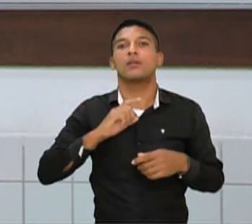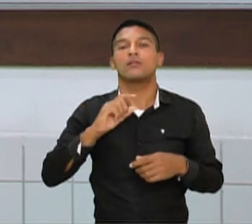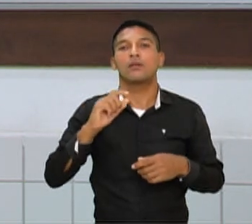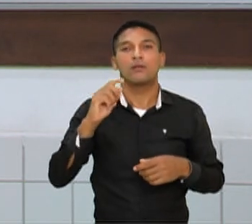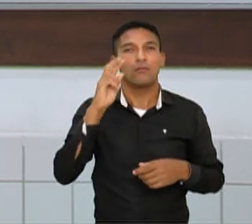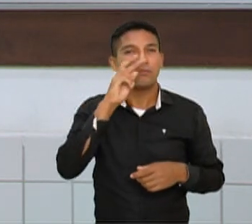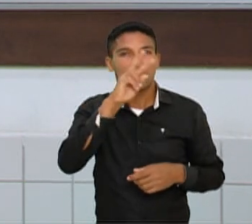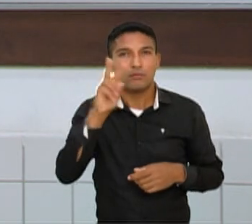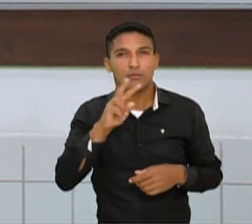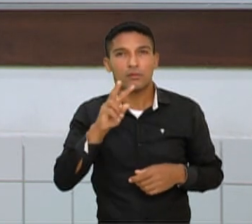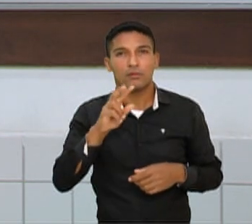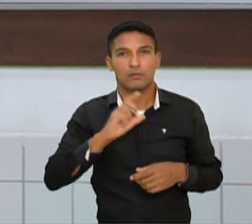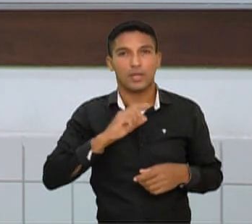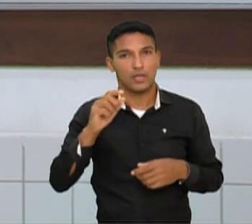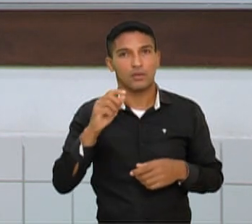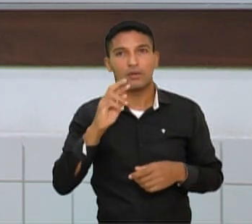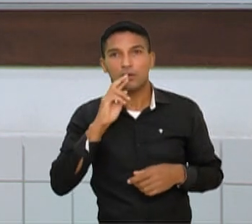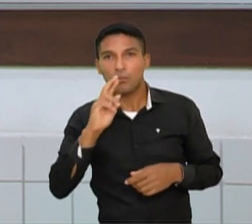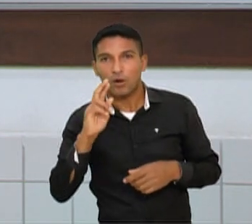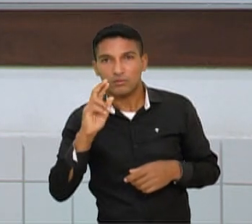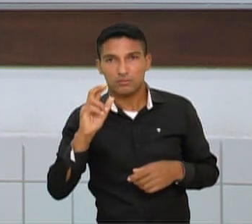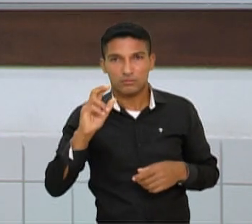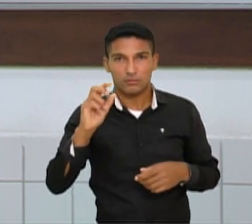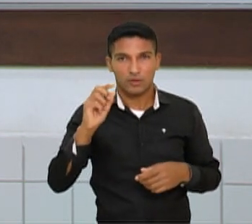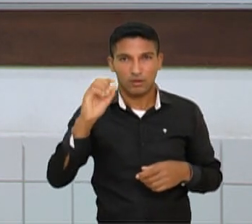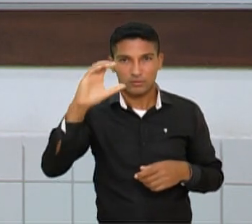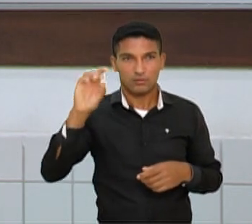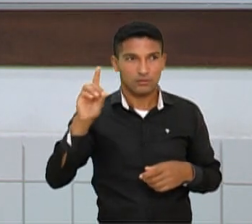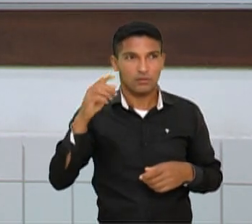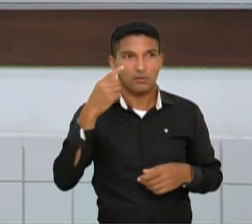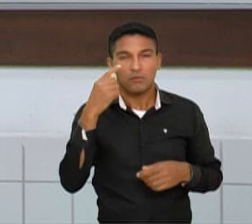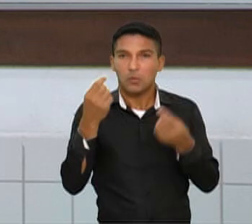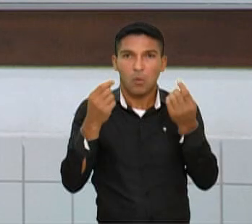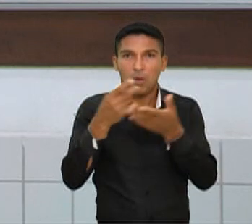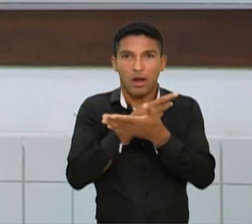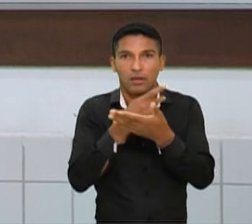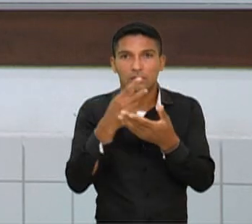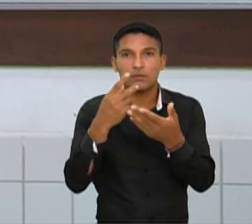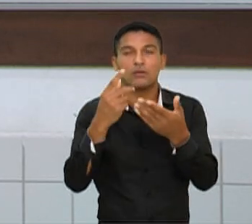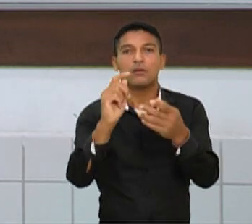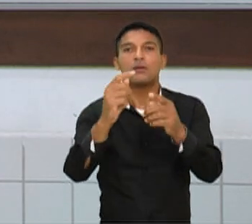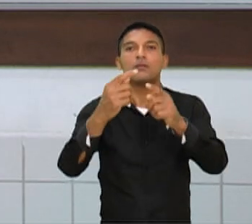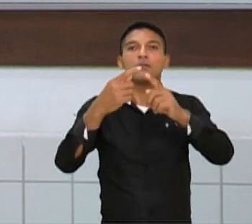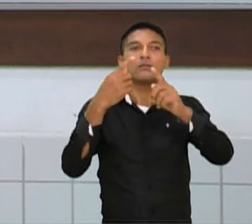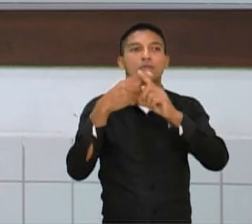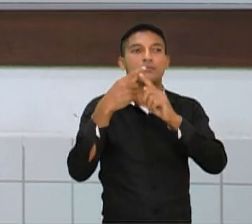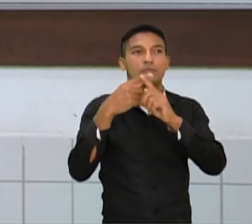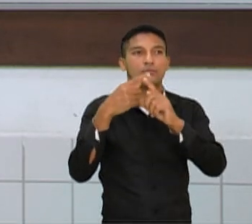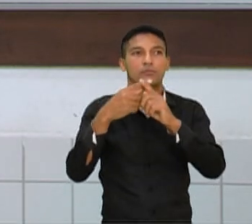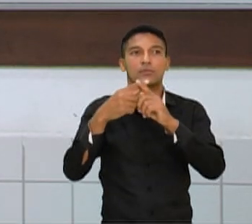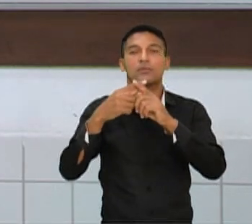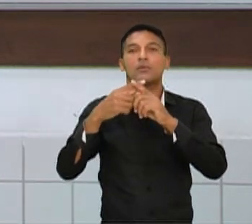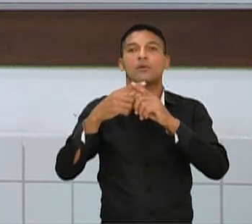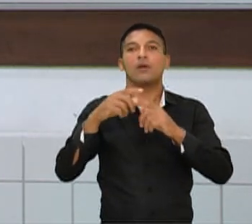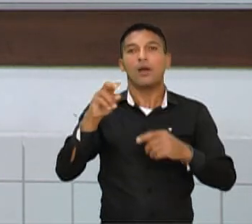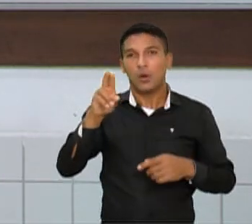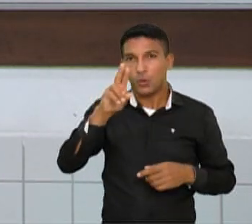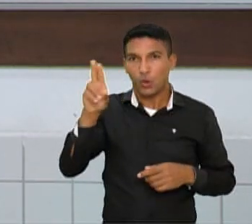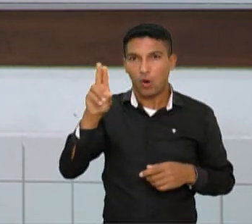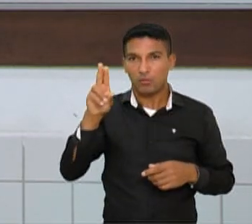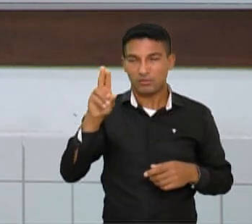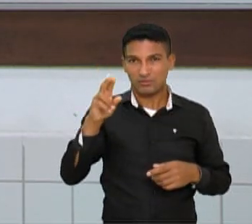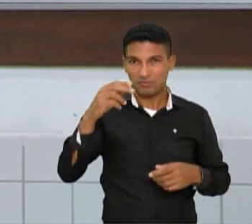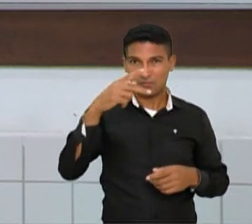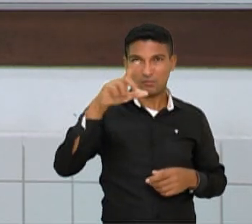alternativa. Nas alternativas C e D, quando você olha, estão mencionados como sendo o nome dos